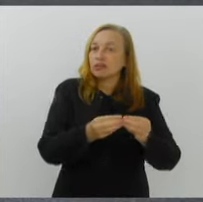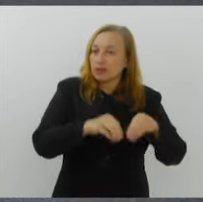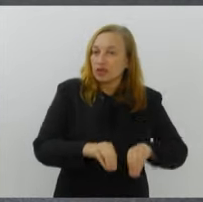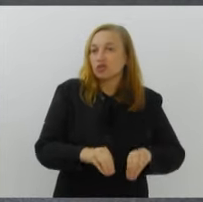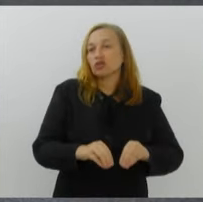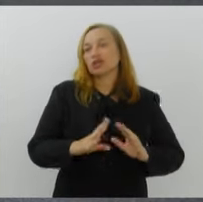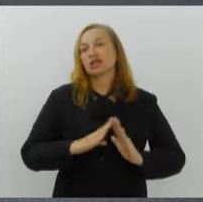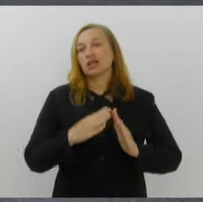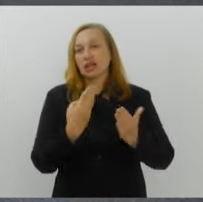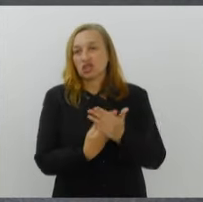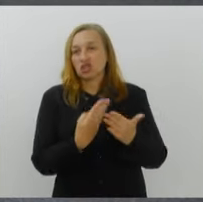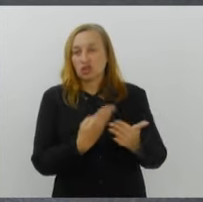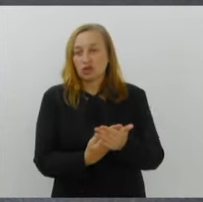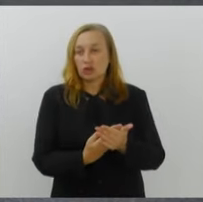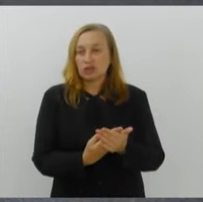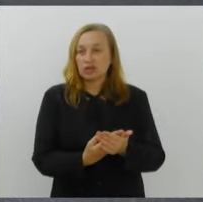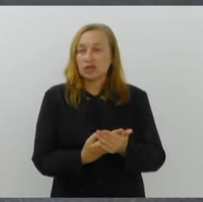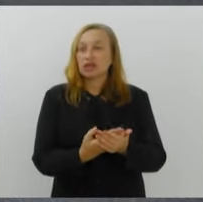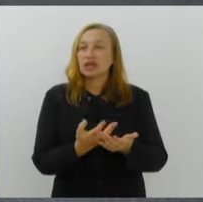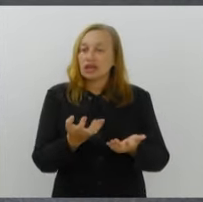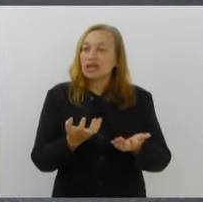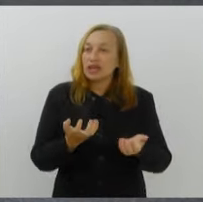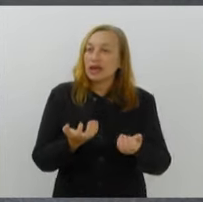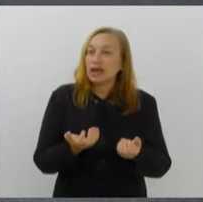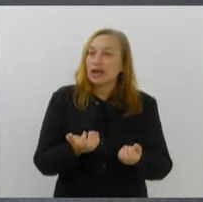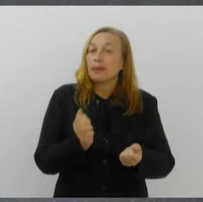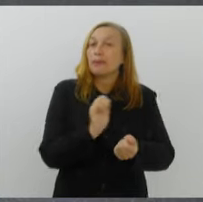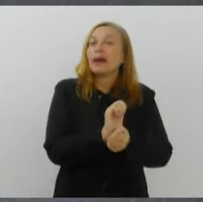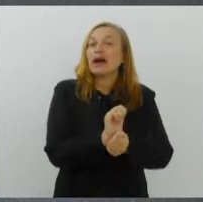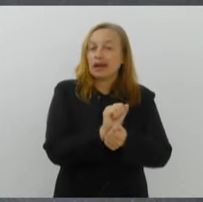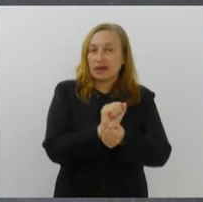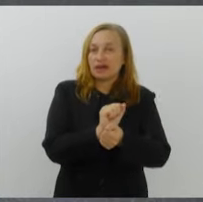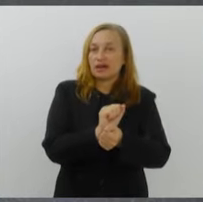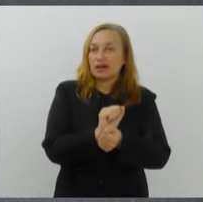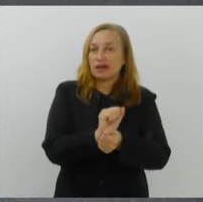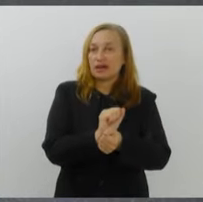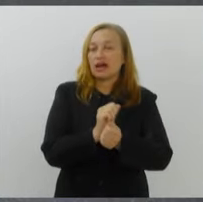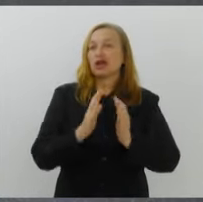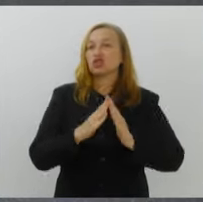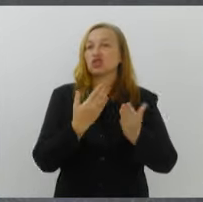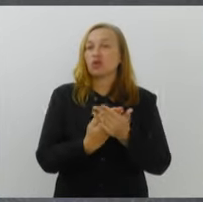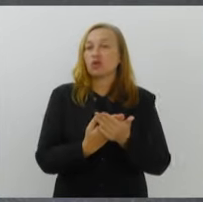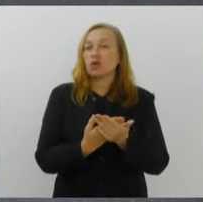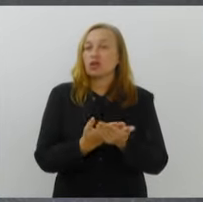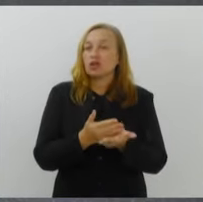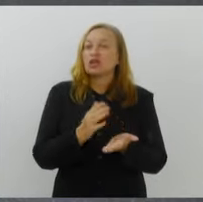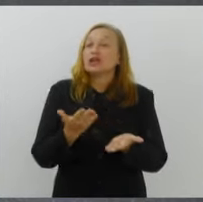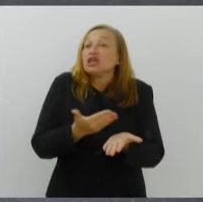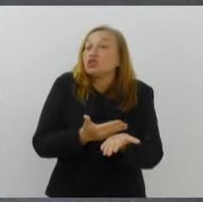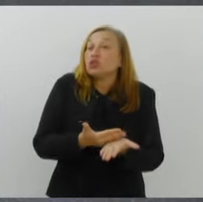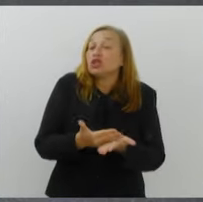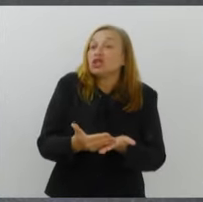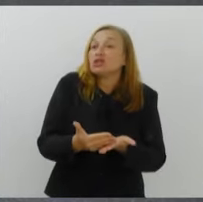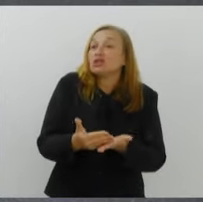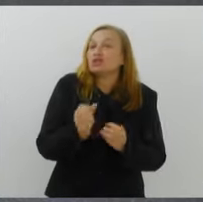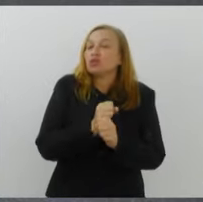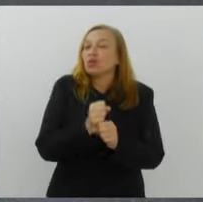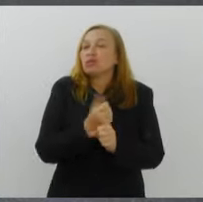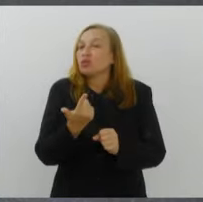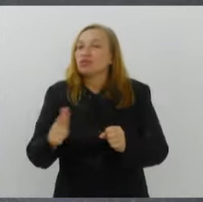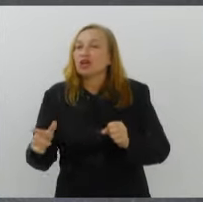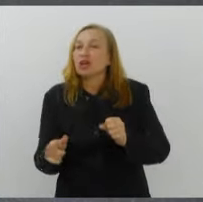está fazendo com que ela deixe de funcionar. A escola está, desde o início do ano letivo, sem ter professor para as áreas